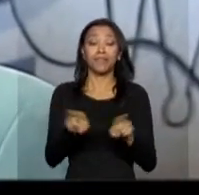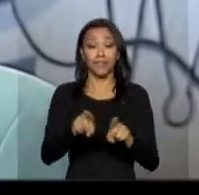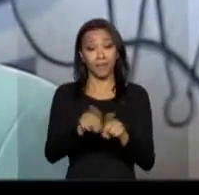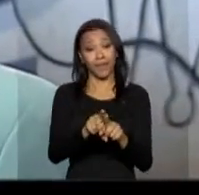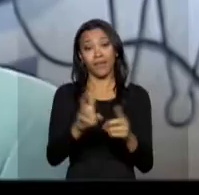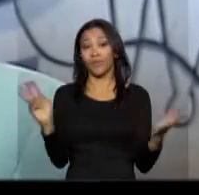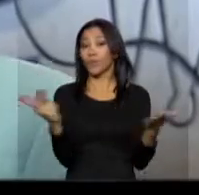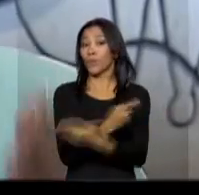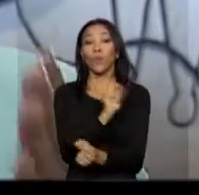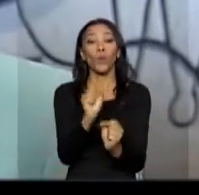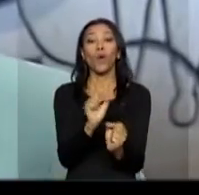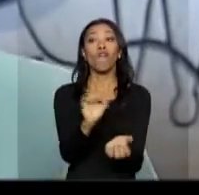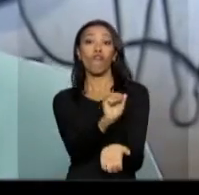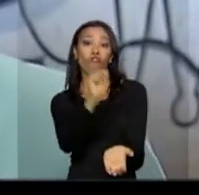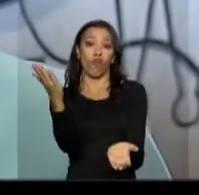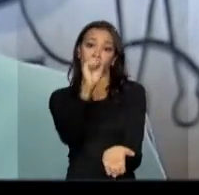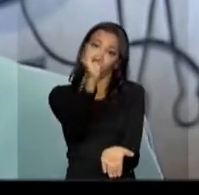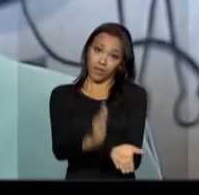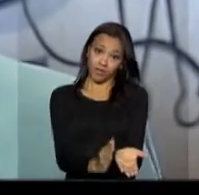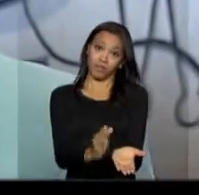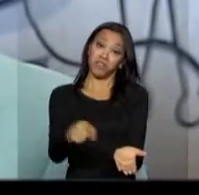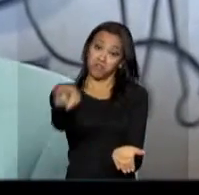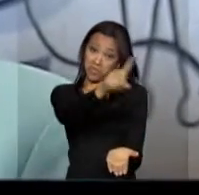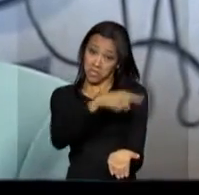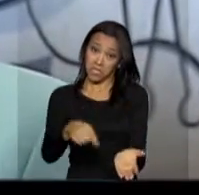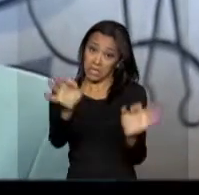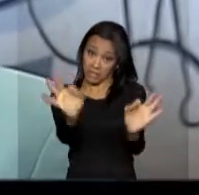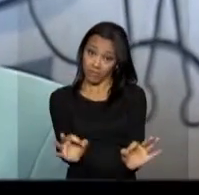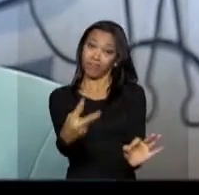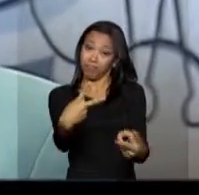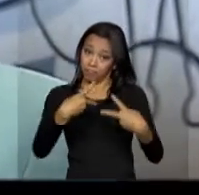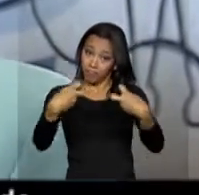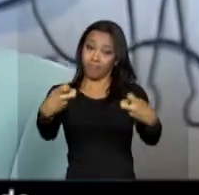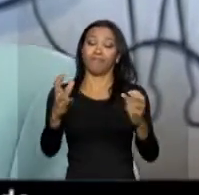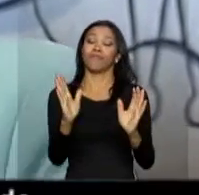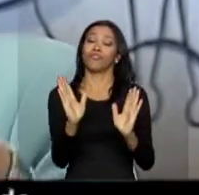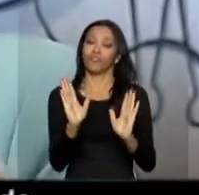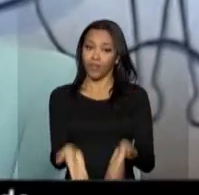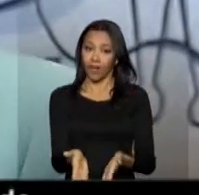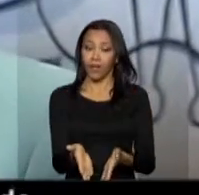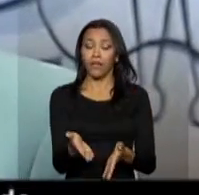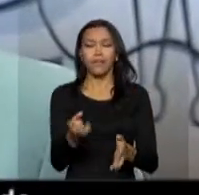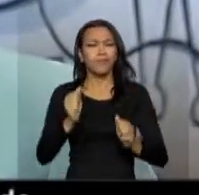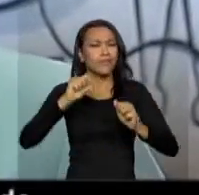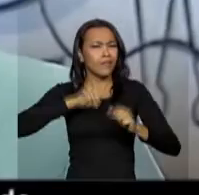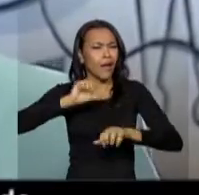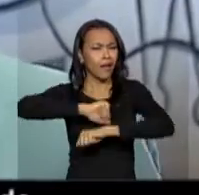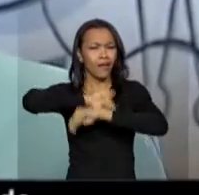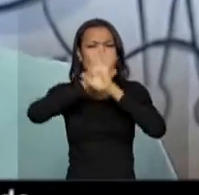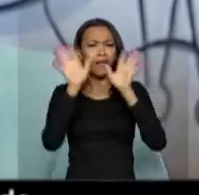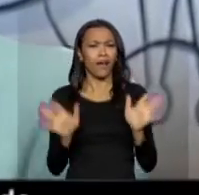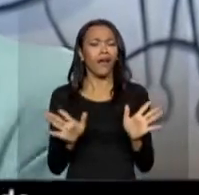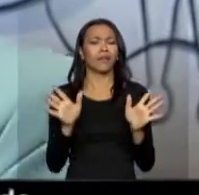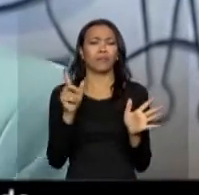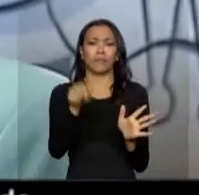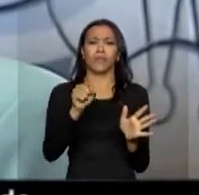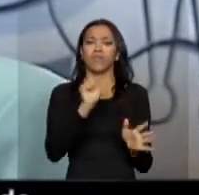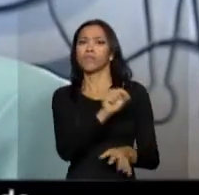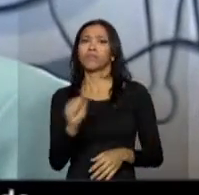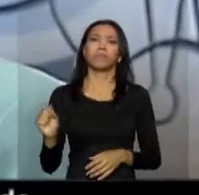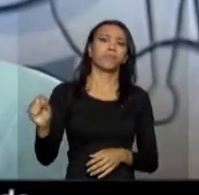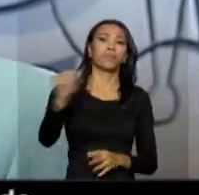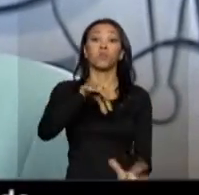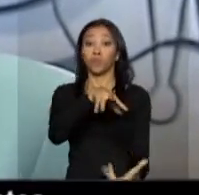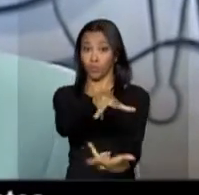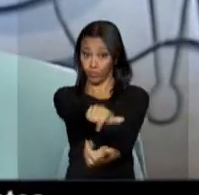lá de fora, e ninguém que seja honesto pode negar isso. Está visível que a situação em muitas partes